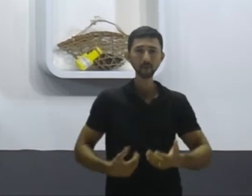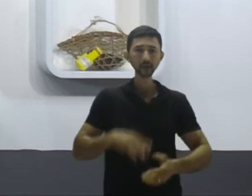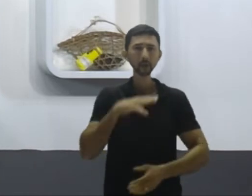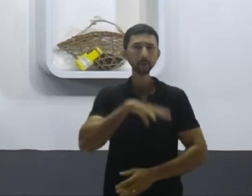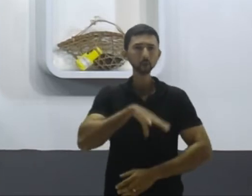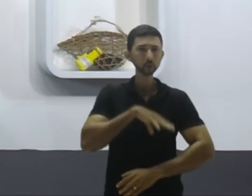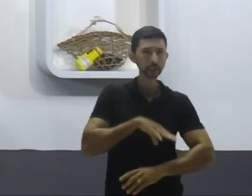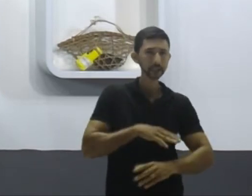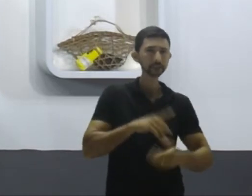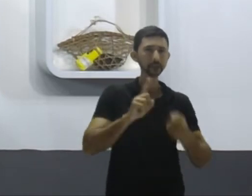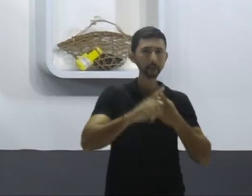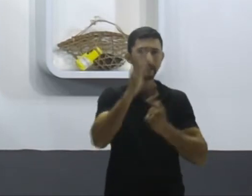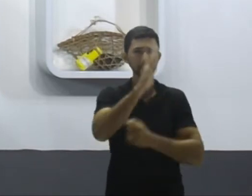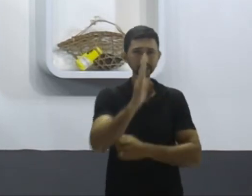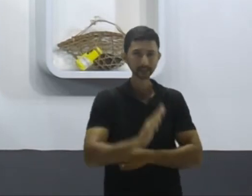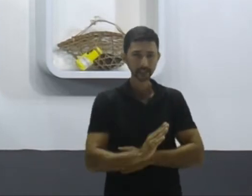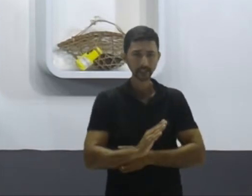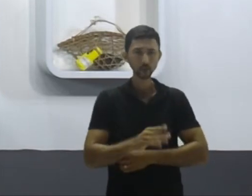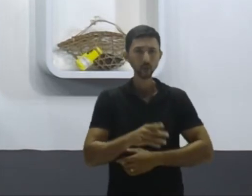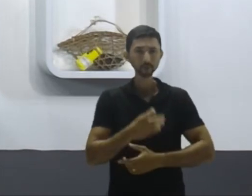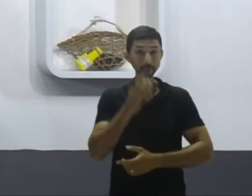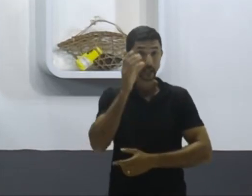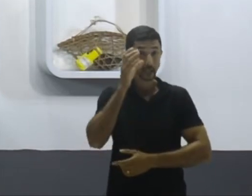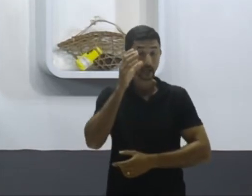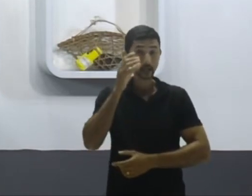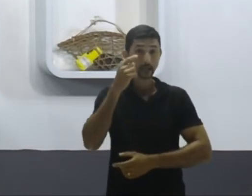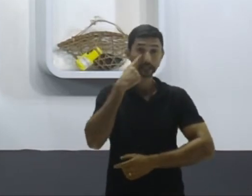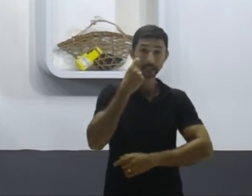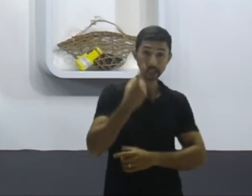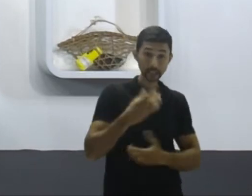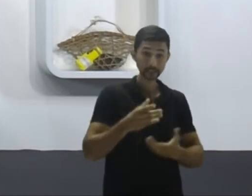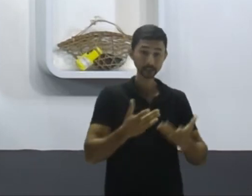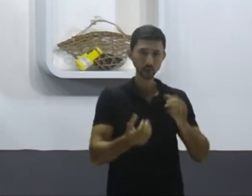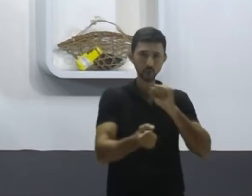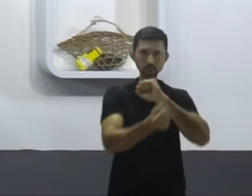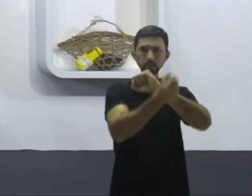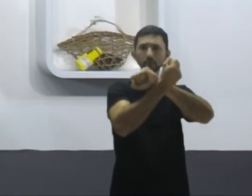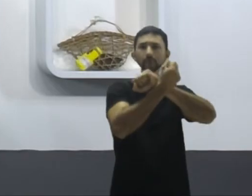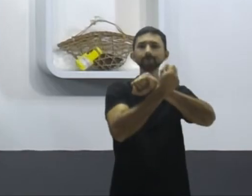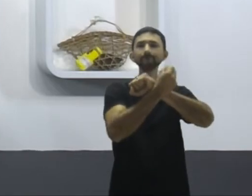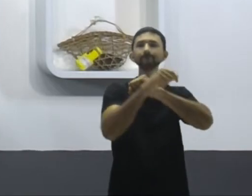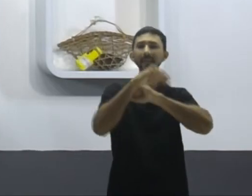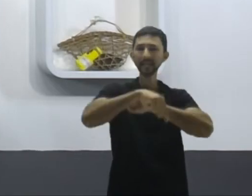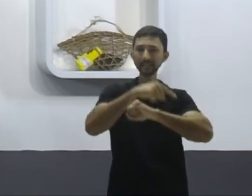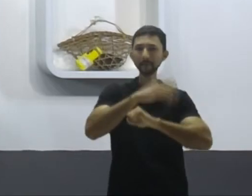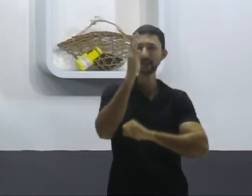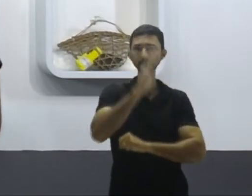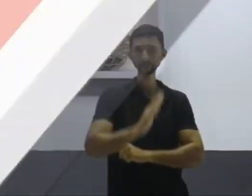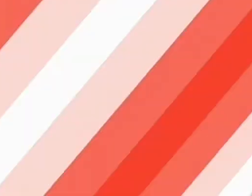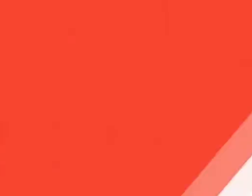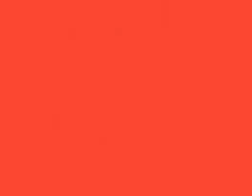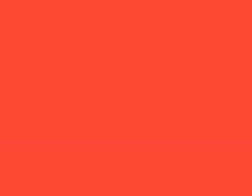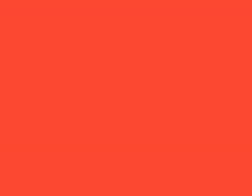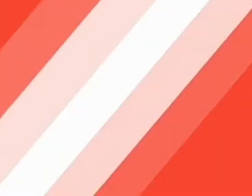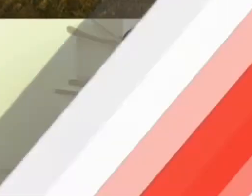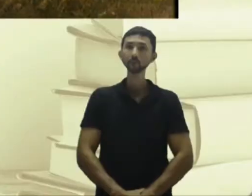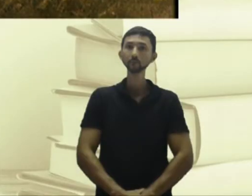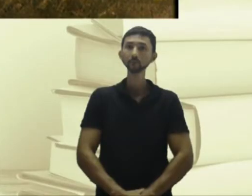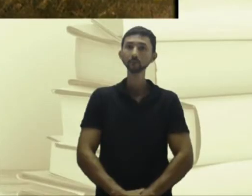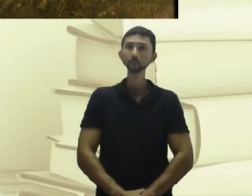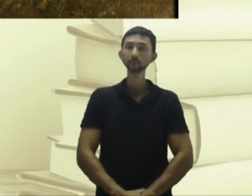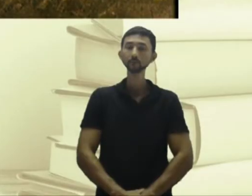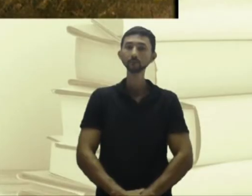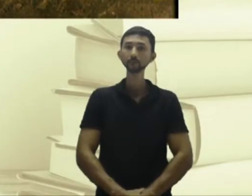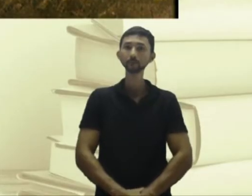interesses em continuar com a escravização do negro aqui no Brasil. Ok?